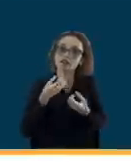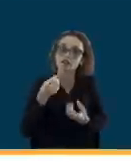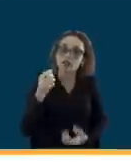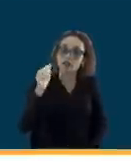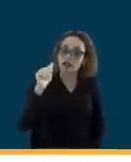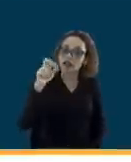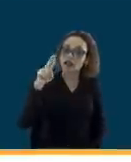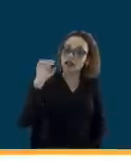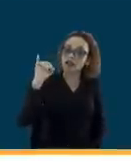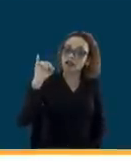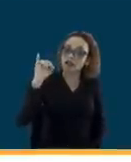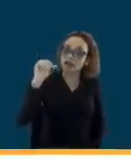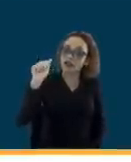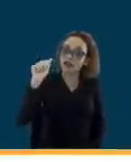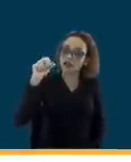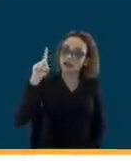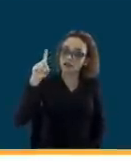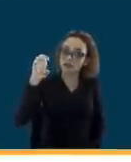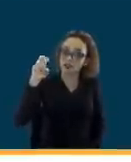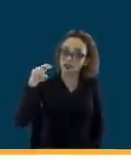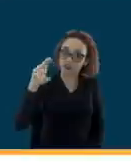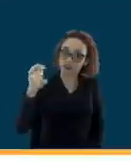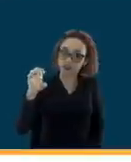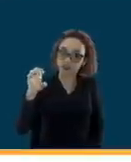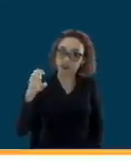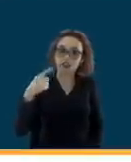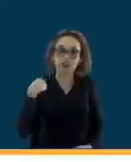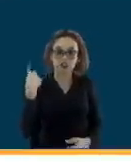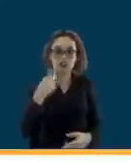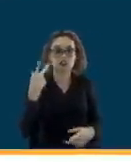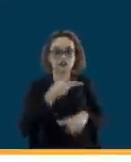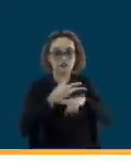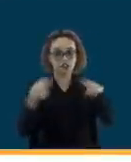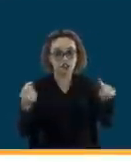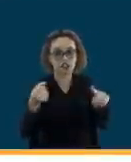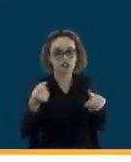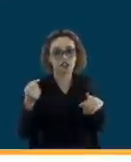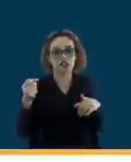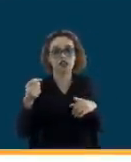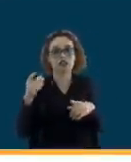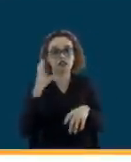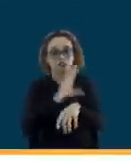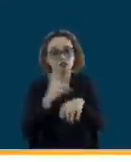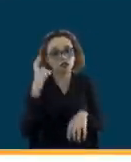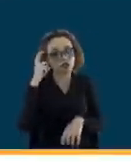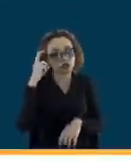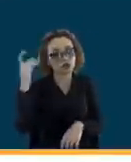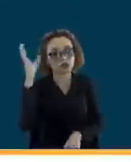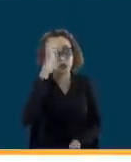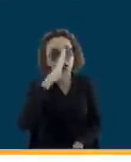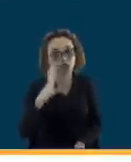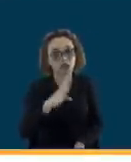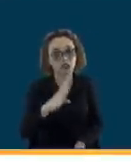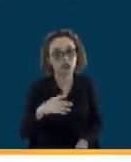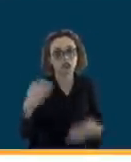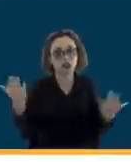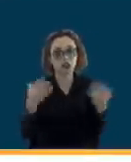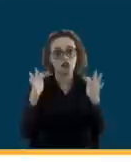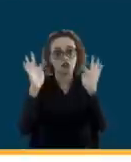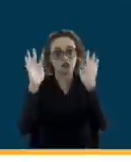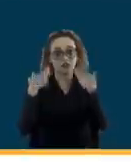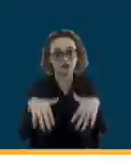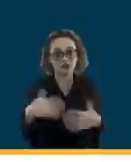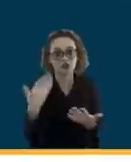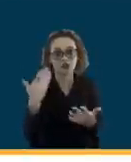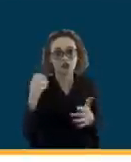aqui juntos tecendo essa grande costura brasileira, da cultura brasileira, a gente vai encerrando essa primeira aula,